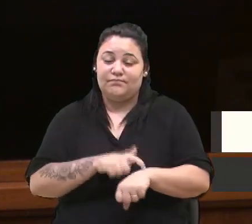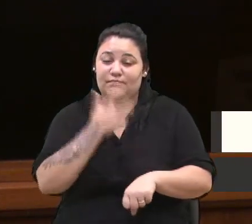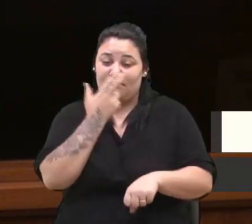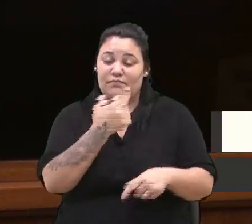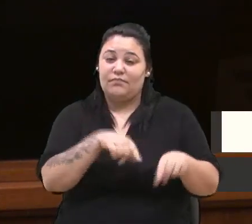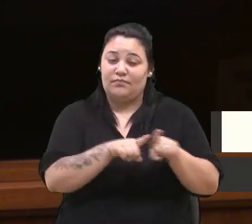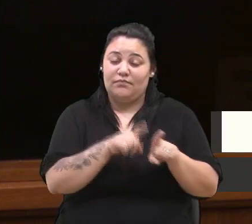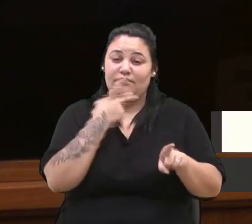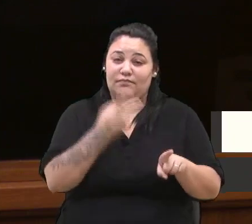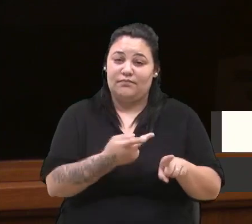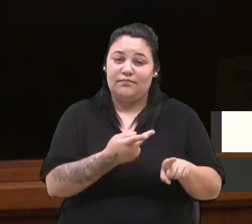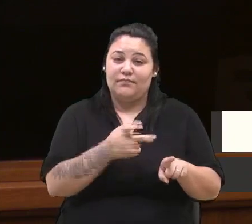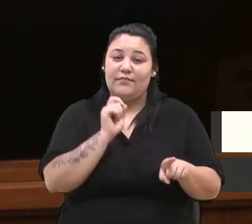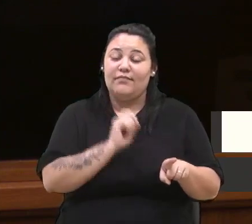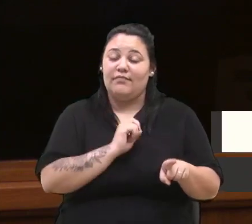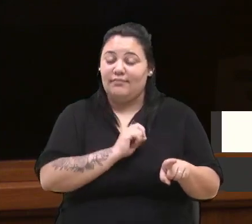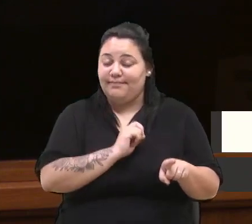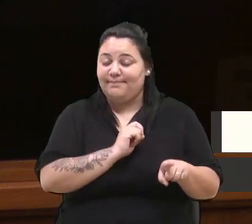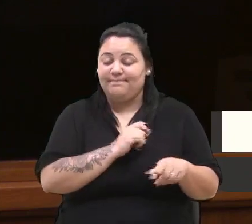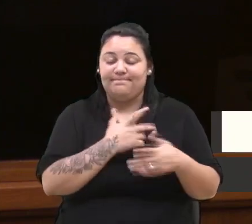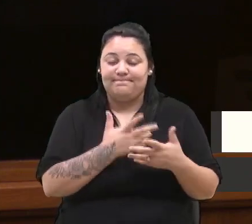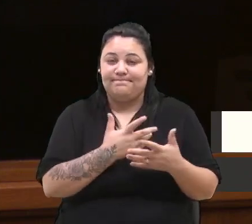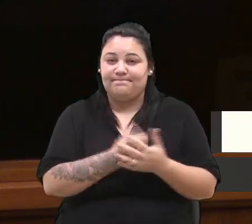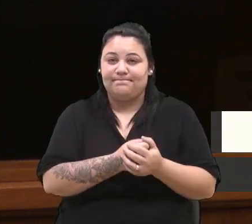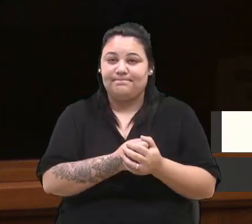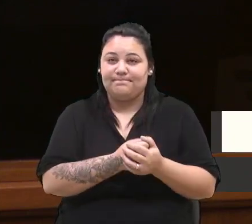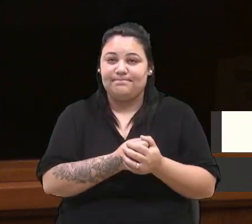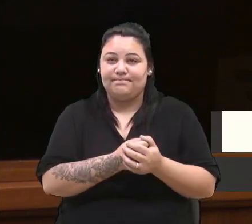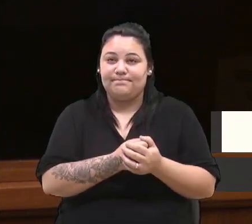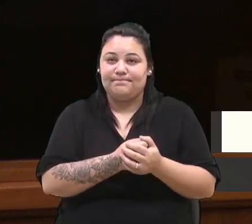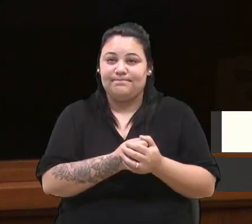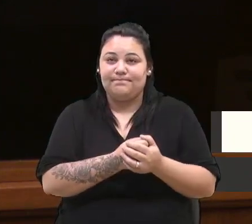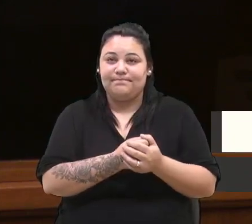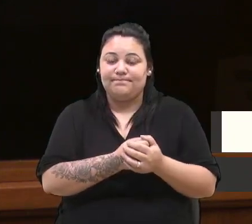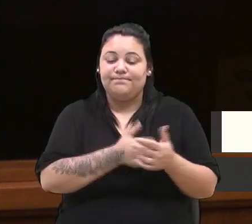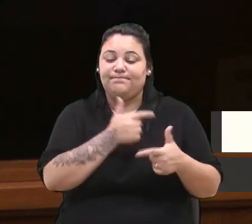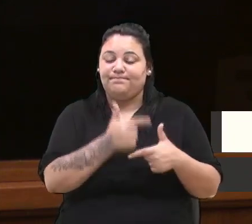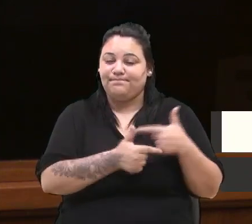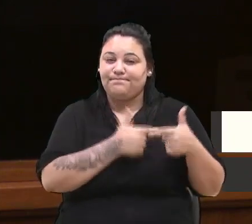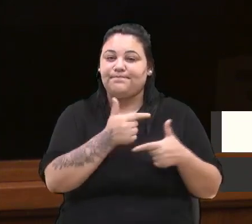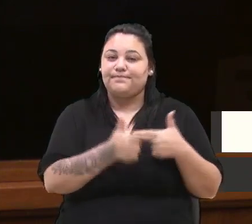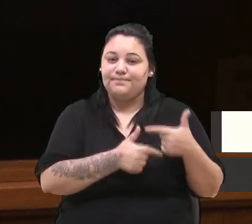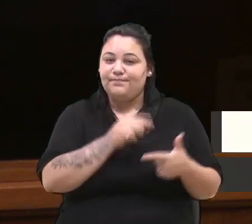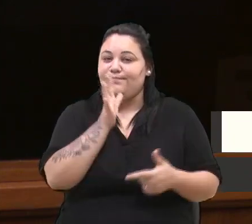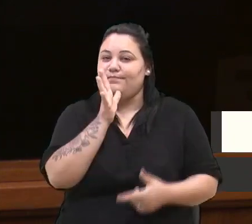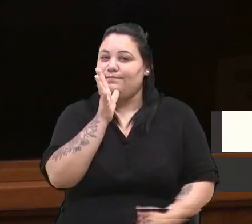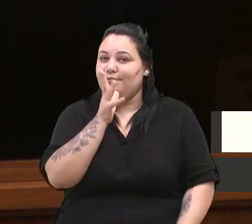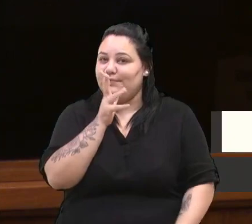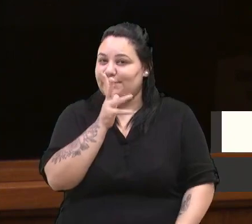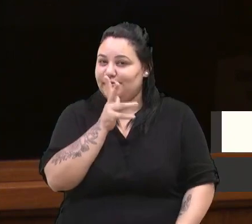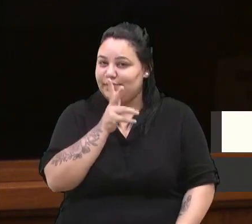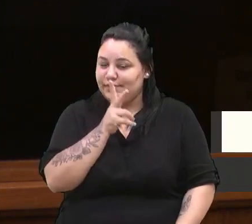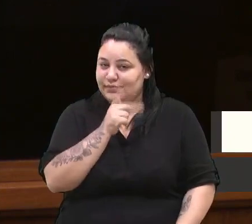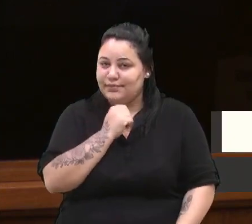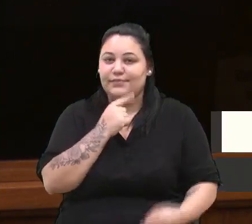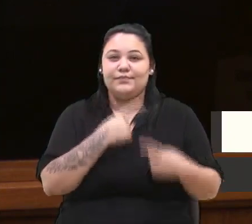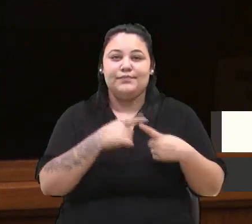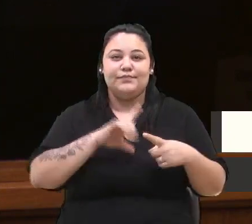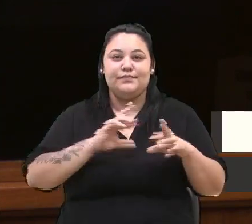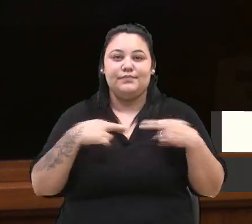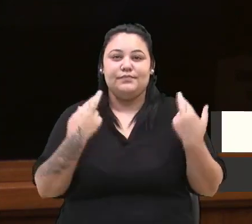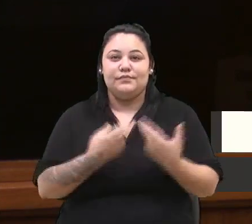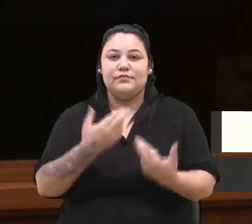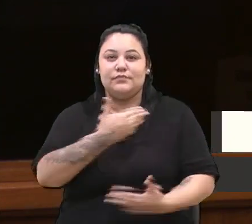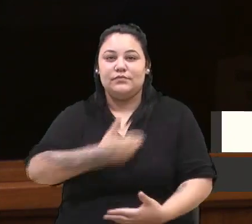que, mesmo que foi um processo um pouco demorado, em função até das audiências públicas que